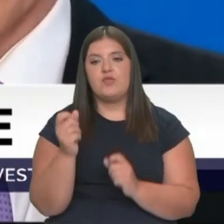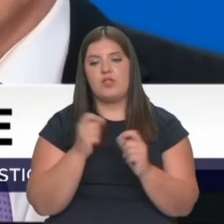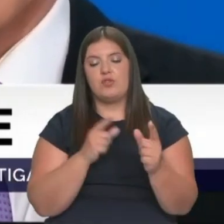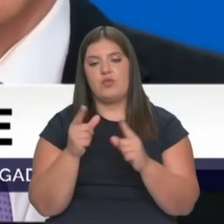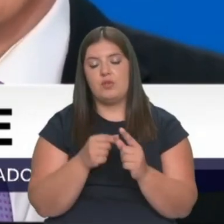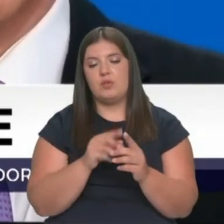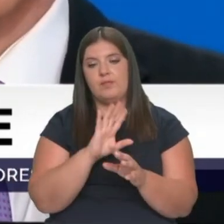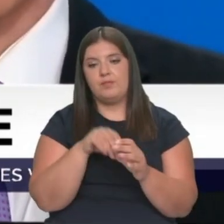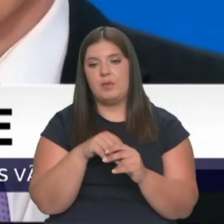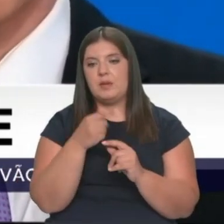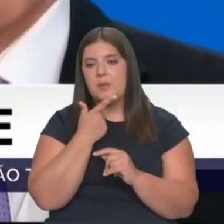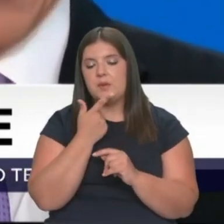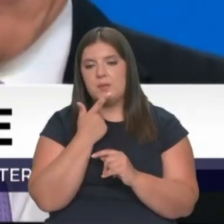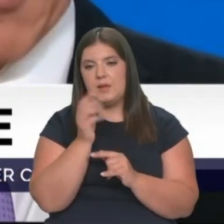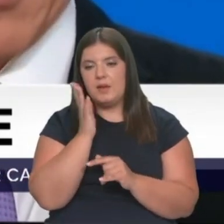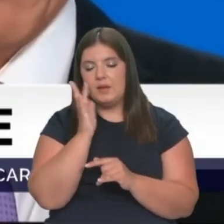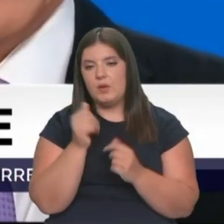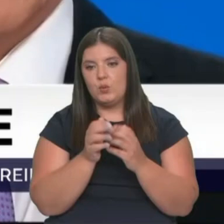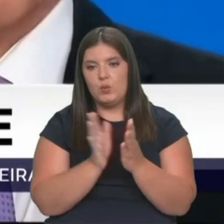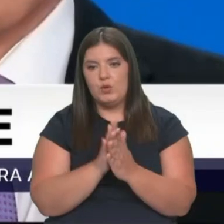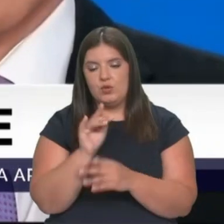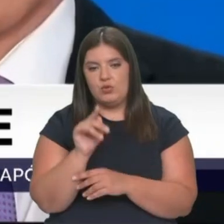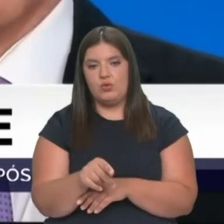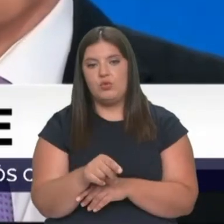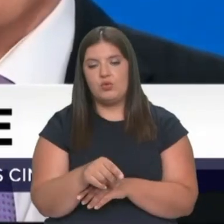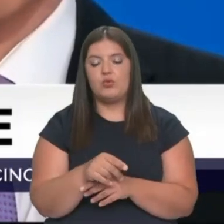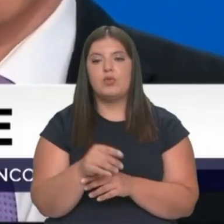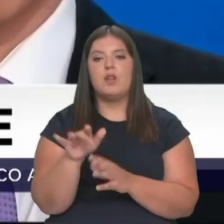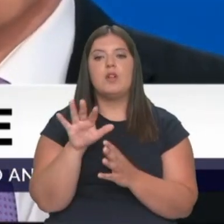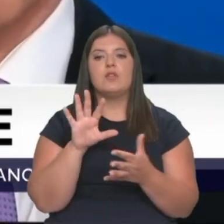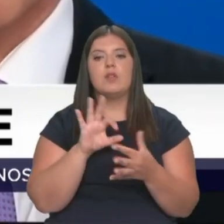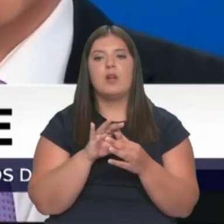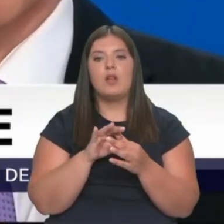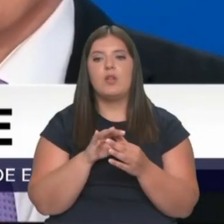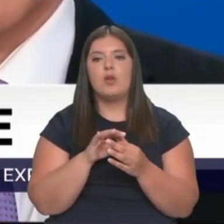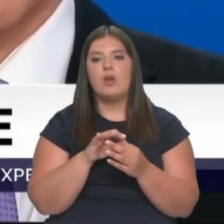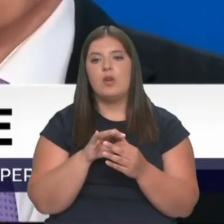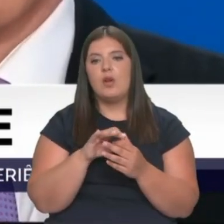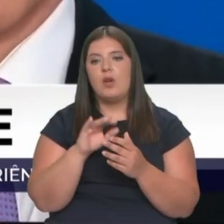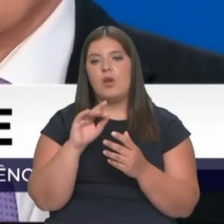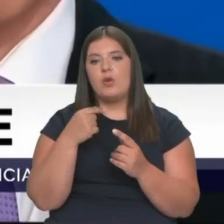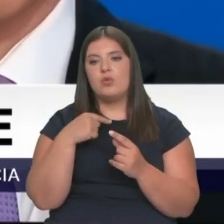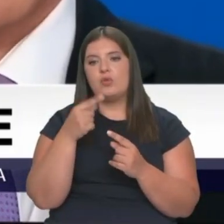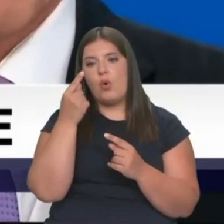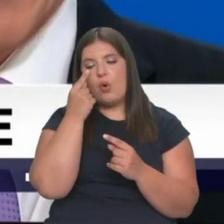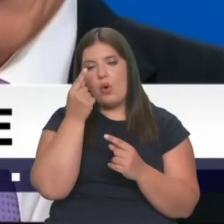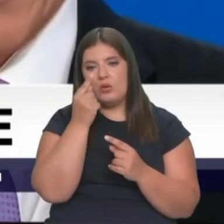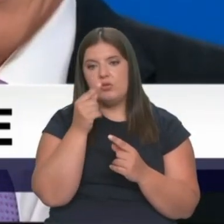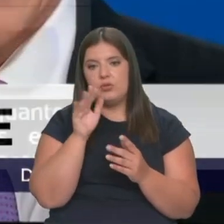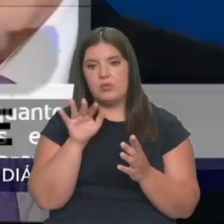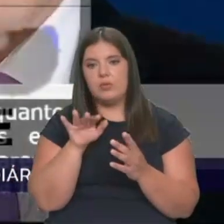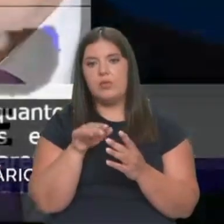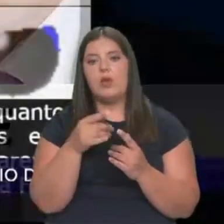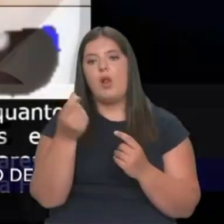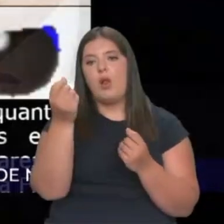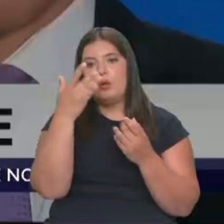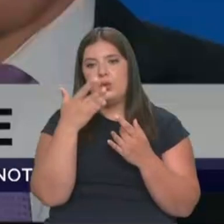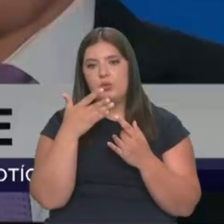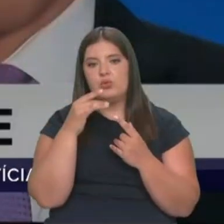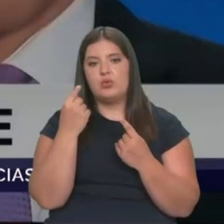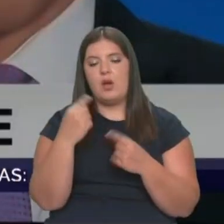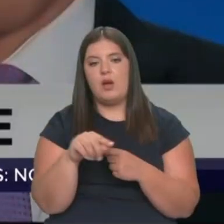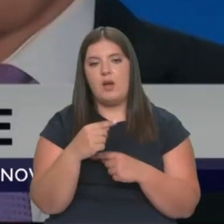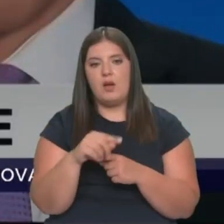entra ao barulho para tentar perceber tudo isto. E eles situaram-se no reflexo no globo ocular, nos reflexos de luz, nos globos